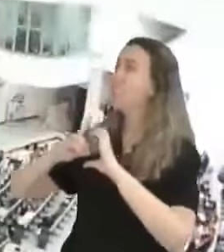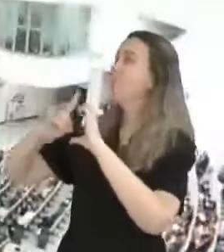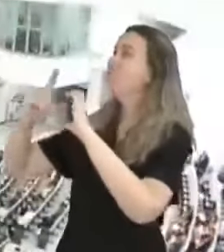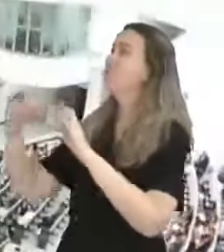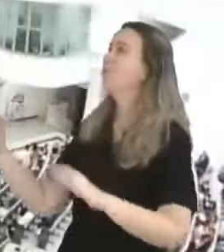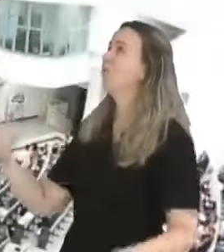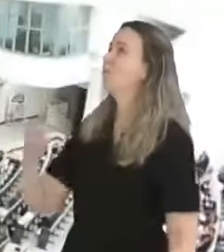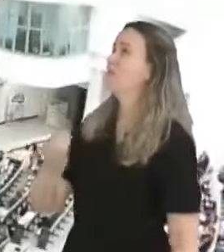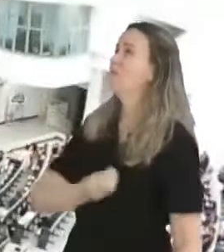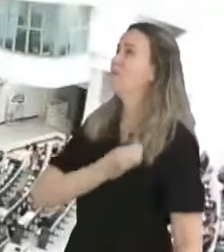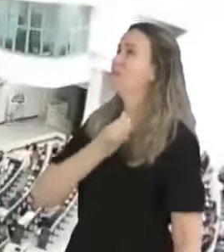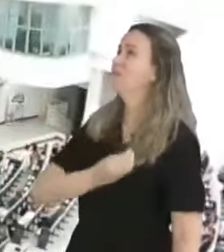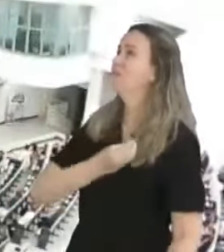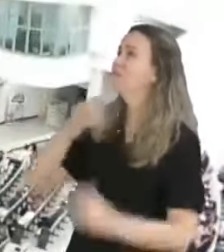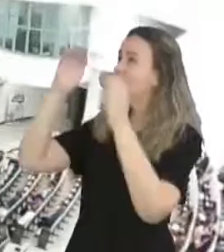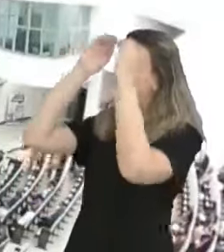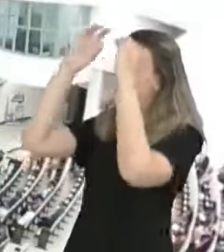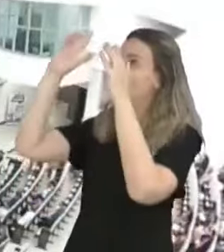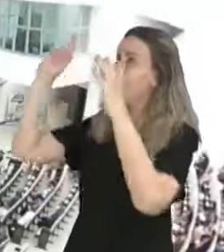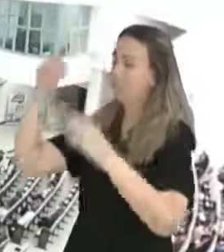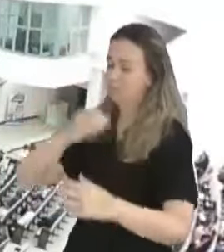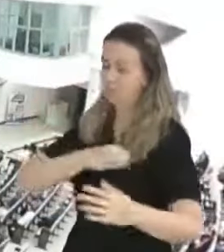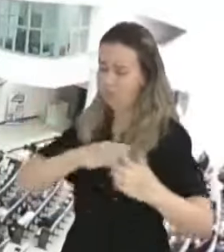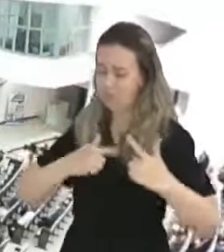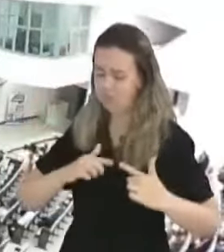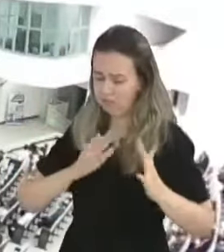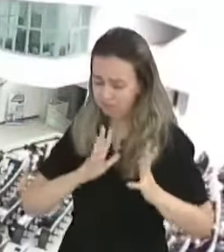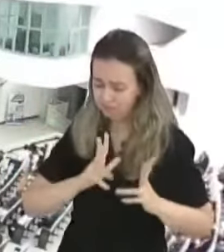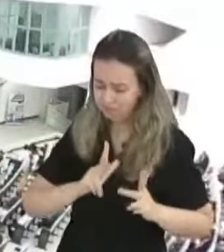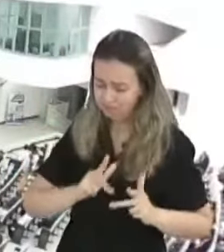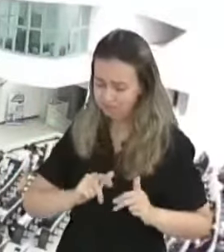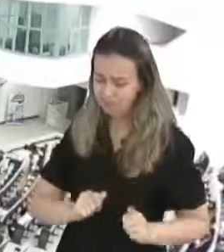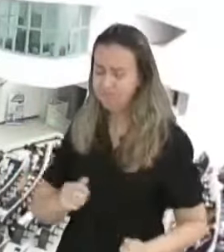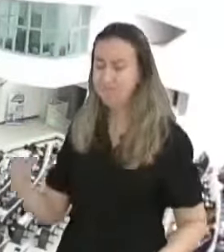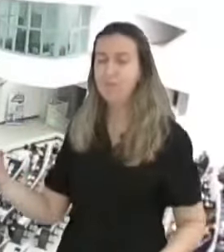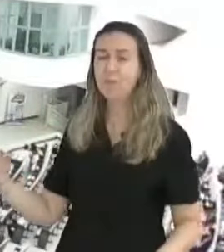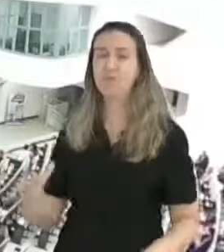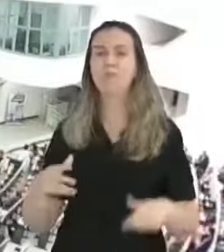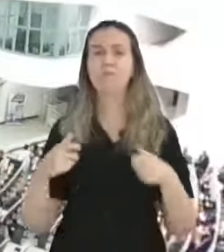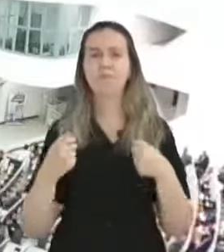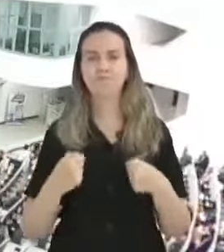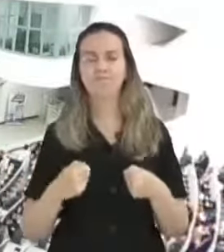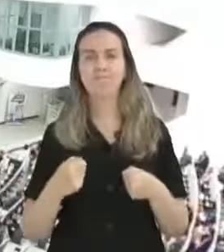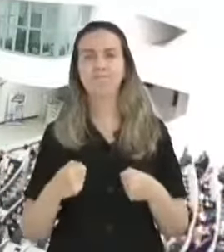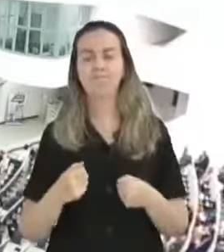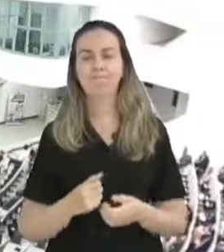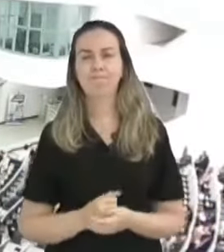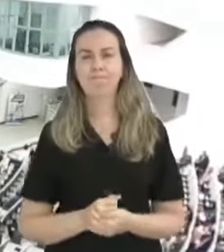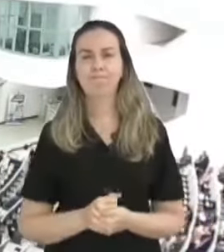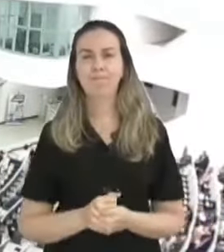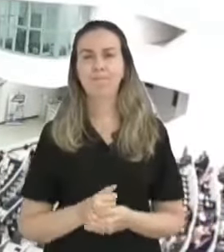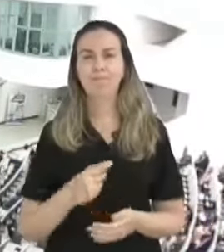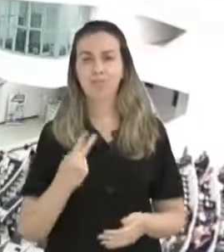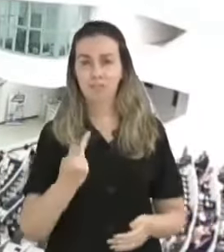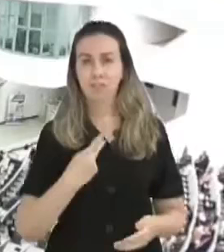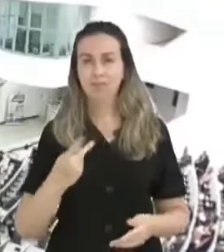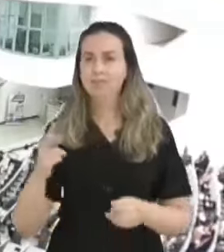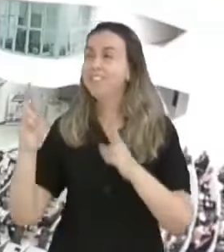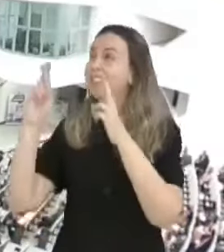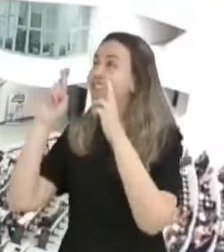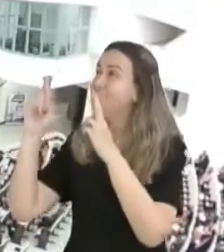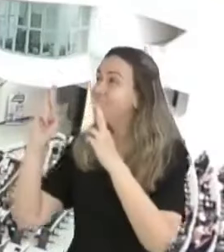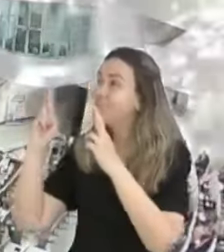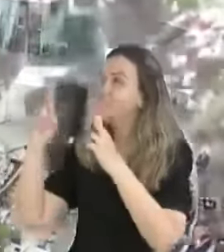Está escrito lá em Isaías, no capítulo 40 e no versículo 31, os que esperam no